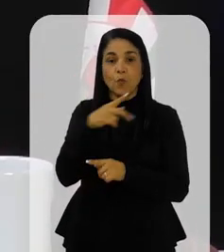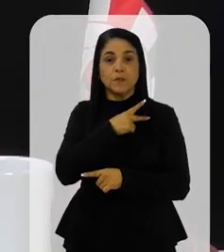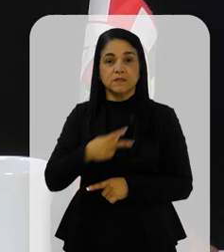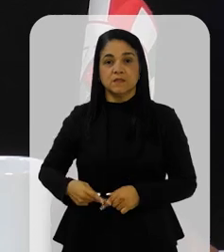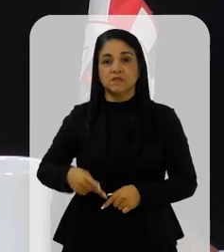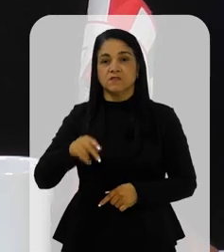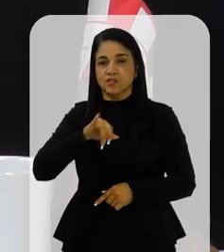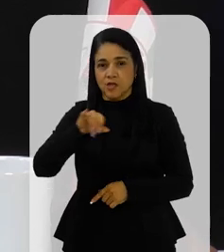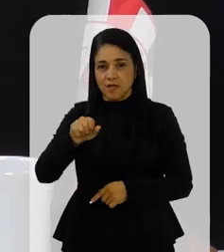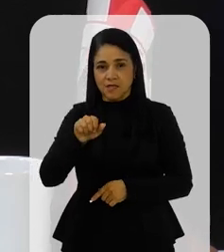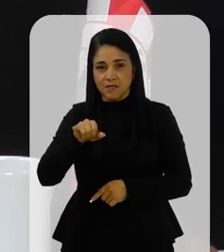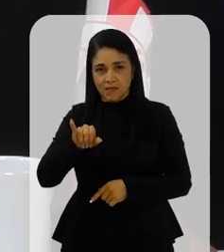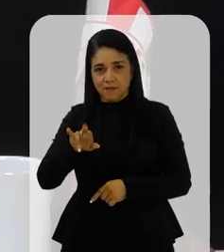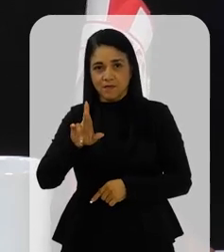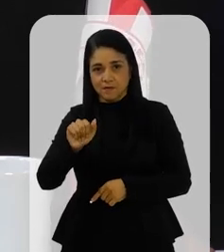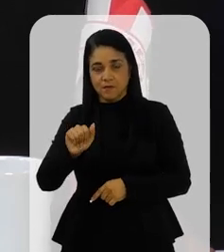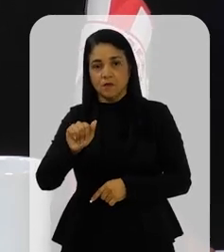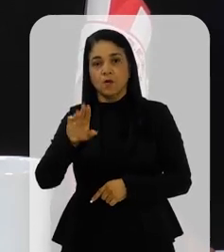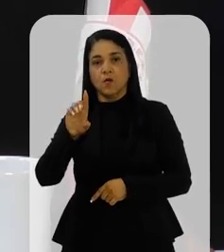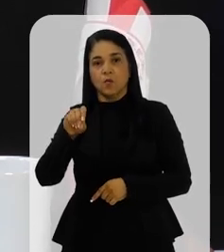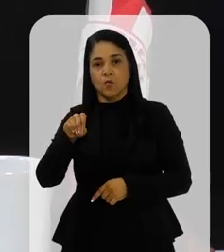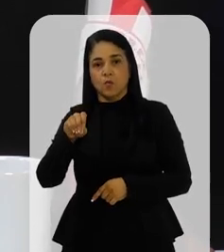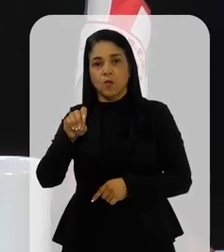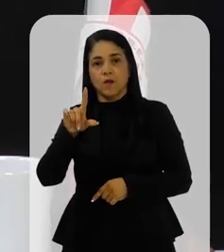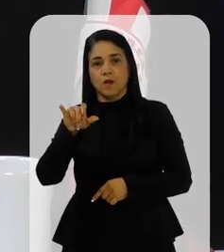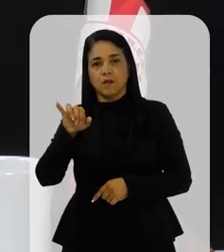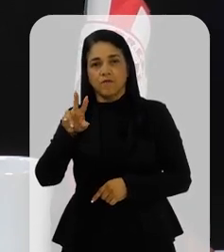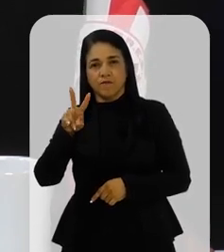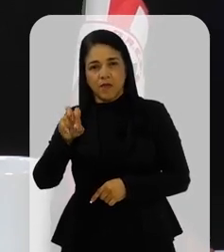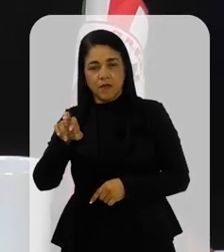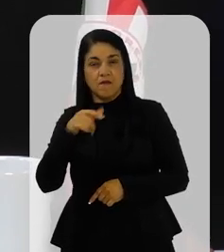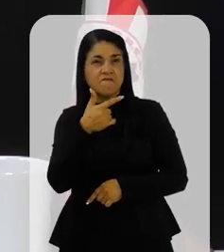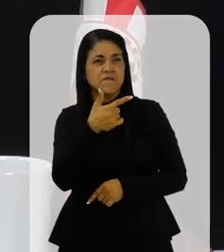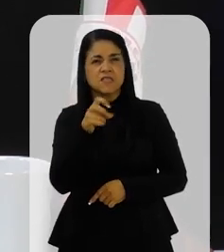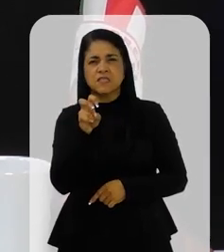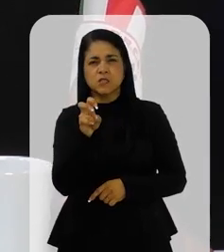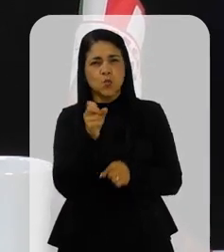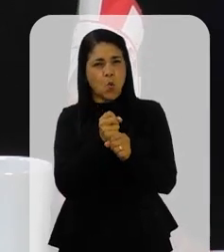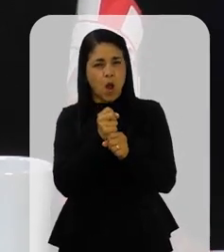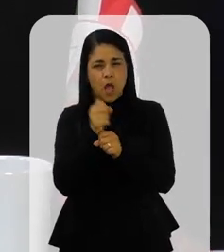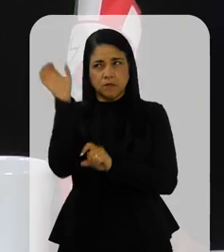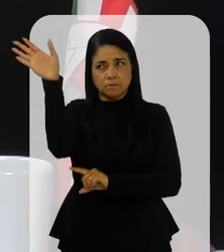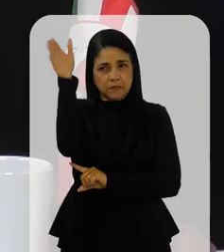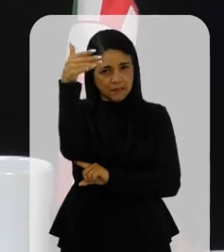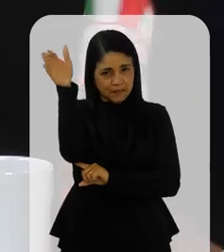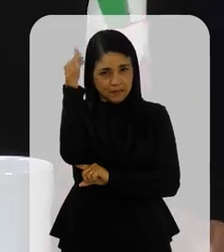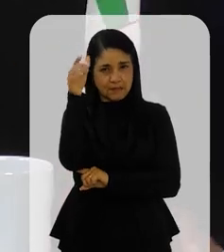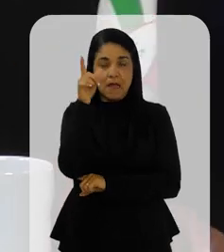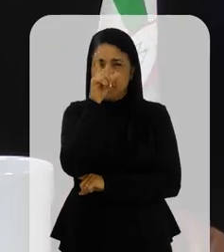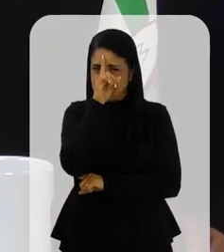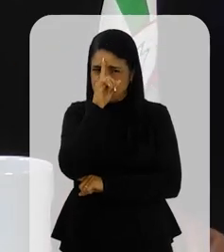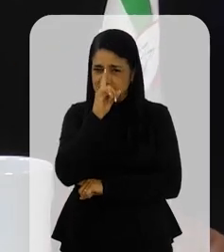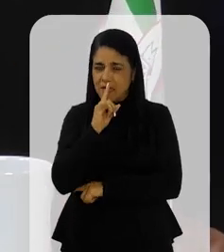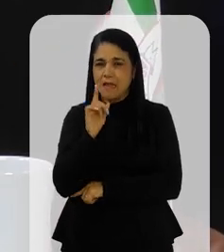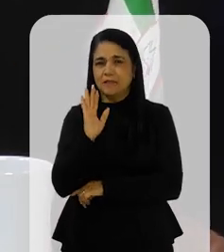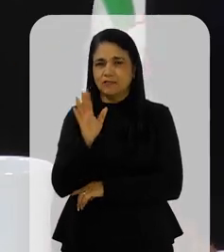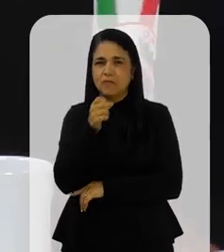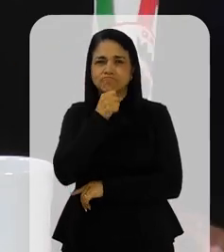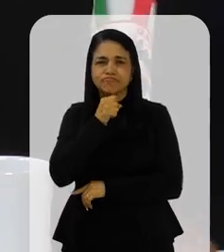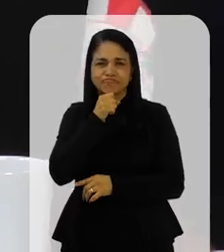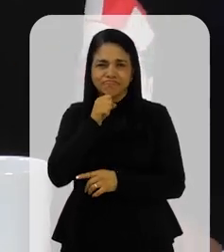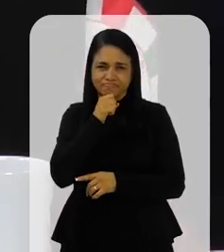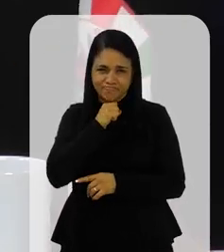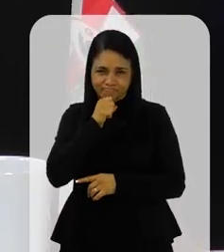presidente Elinho de Oliveira. Essa bandeira aqui, acho que já deve ter quase uns 25 anos. Está toda amarelinha aqui,